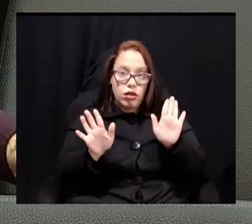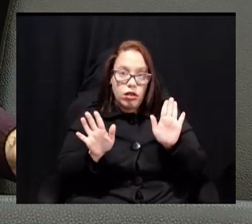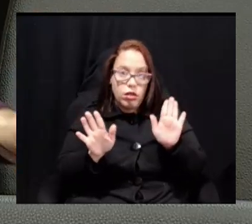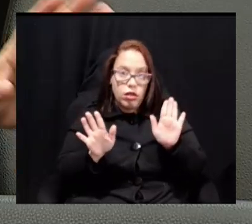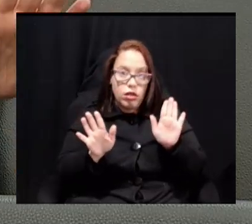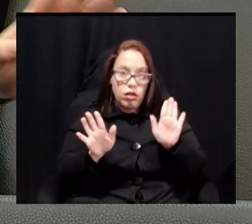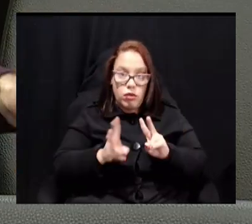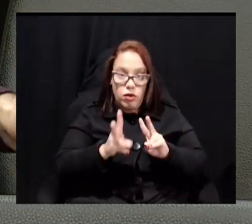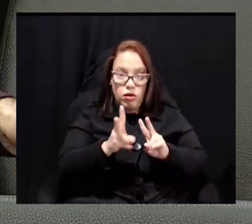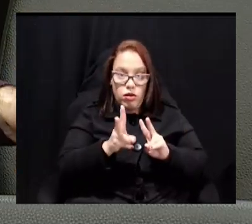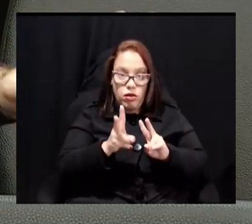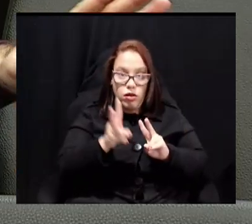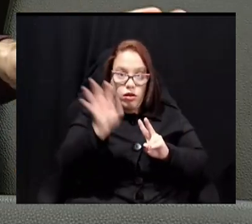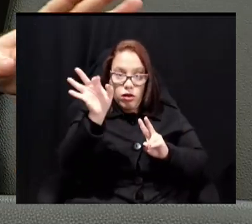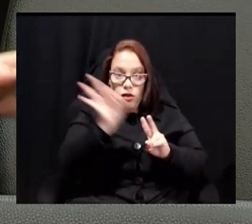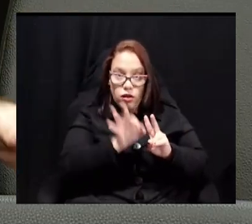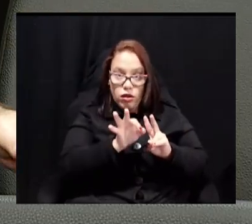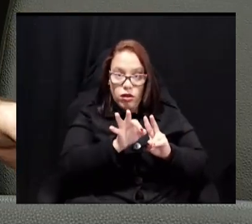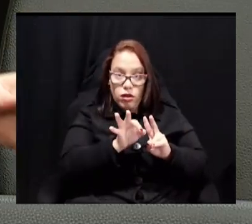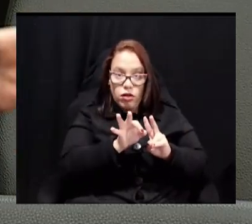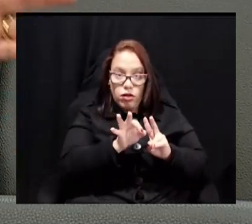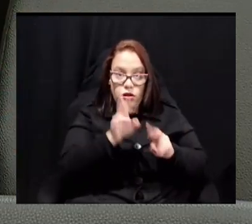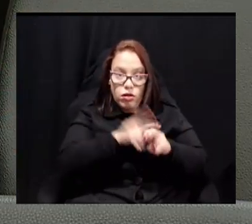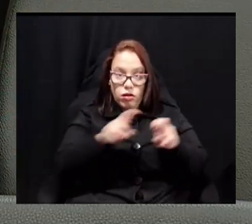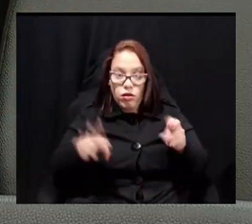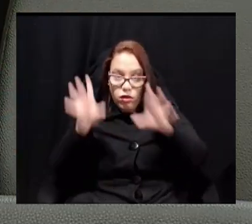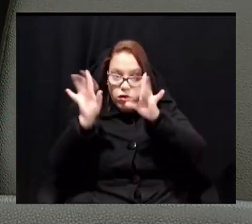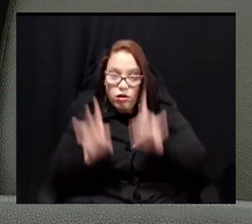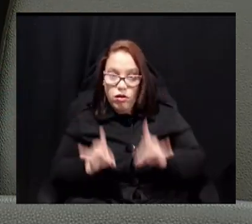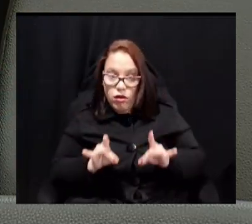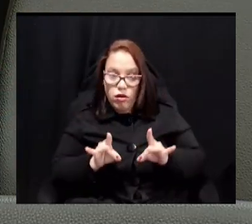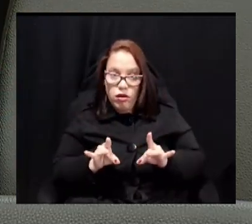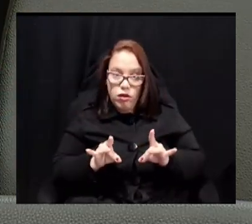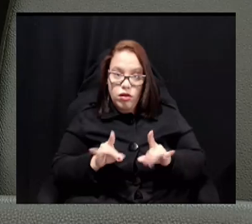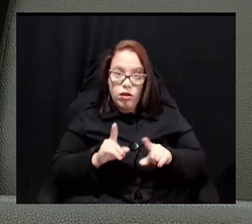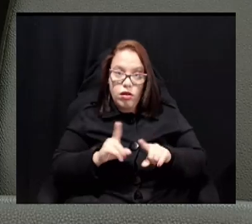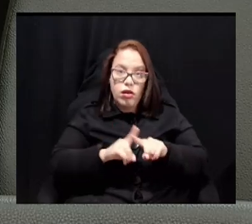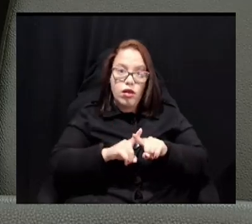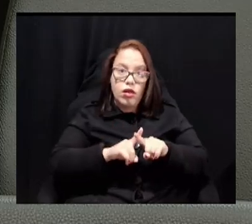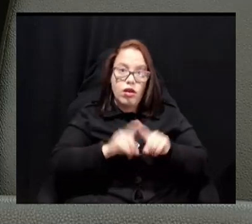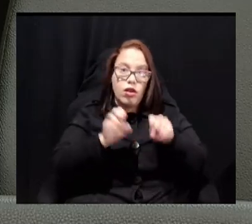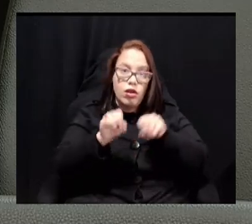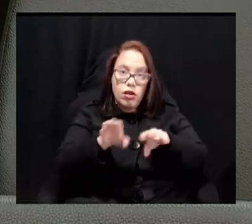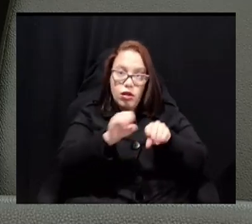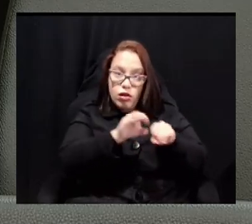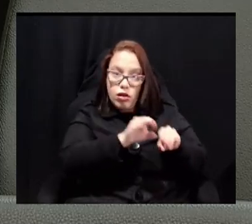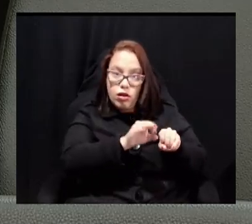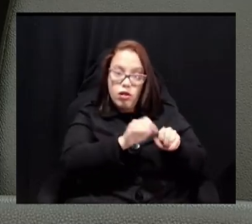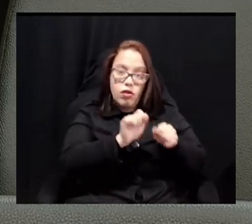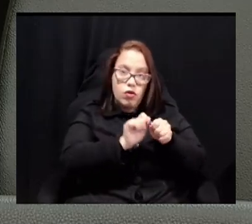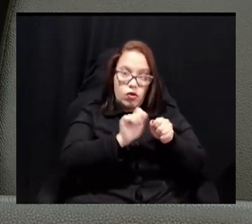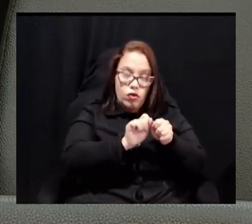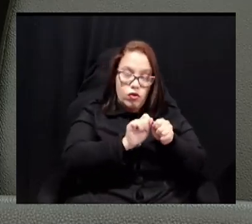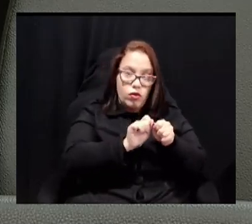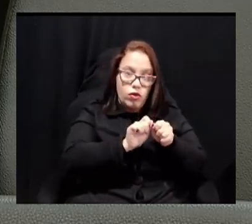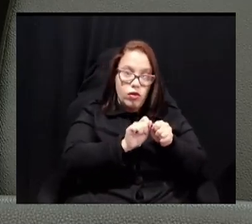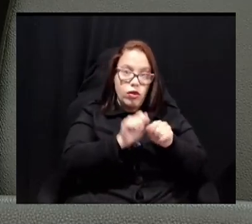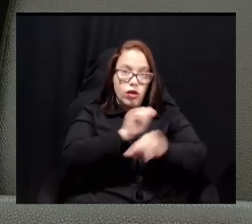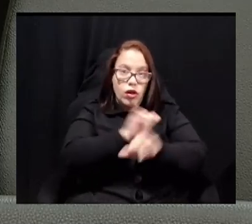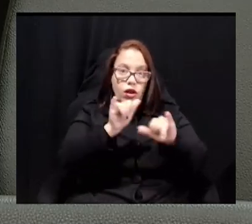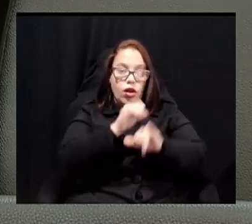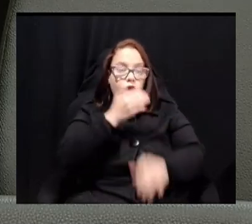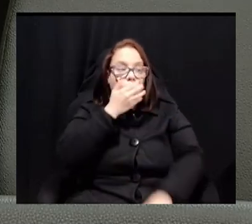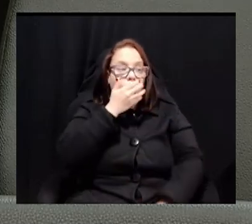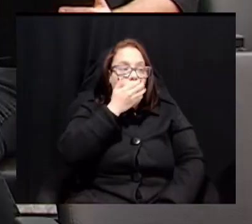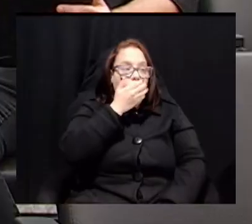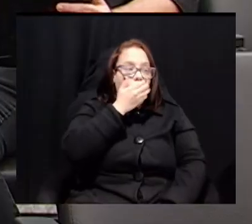o nível, a porcentagem de ocupação dos assentos reservados, apenas educando, fazendo publicidade para a educação, para